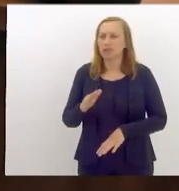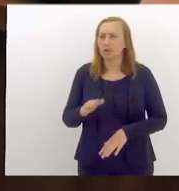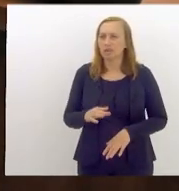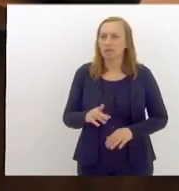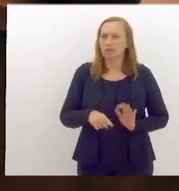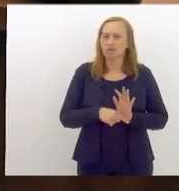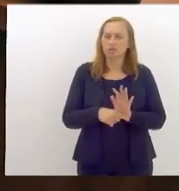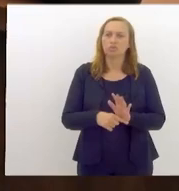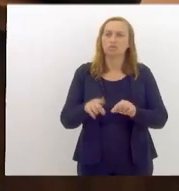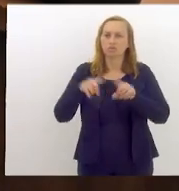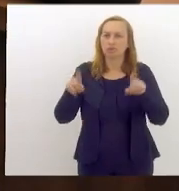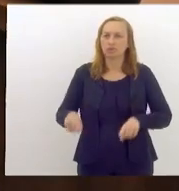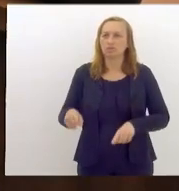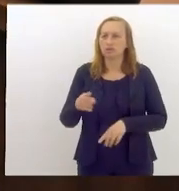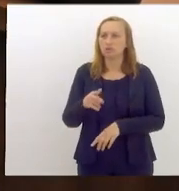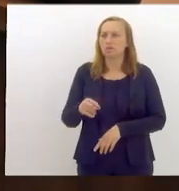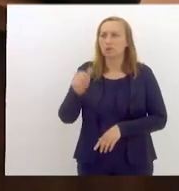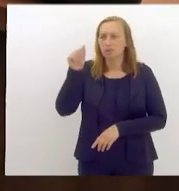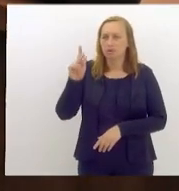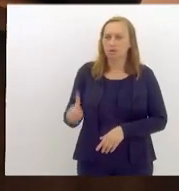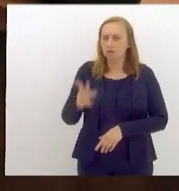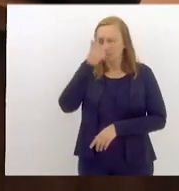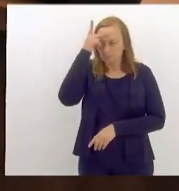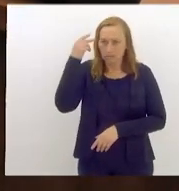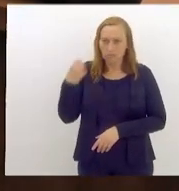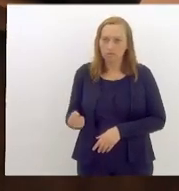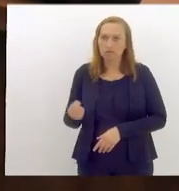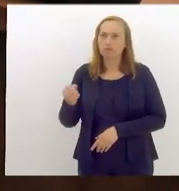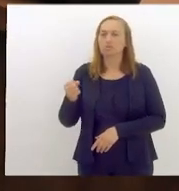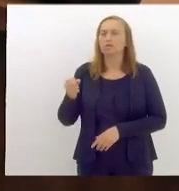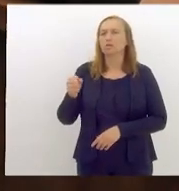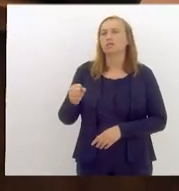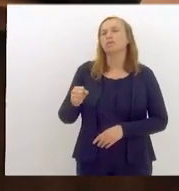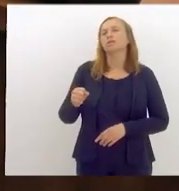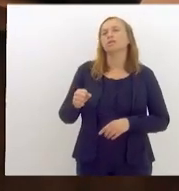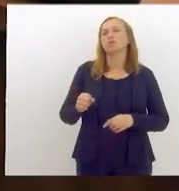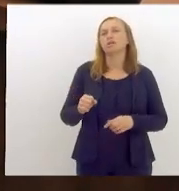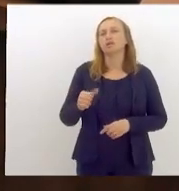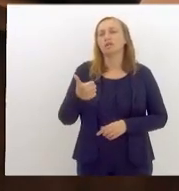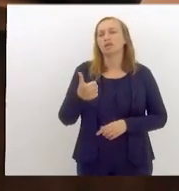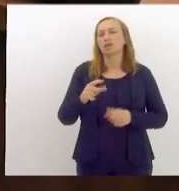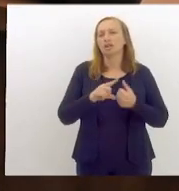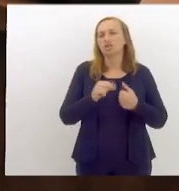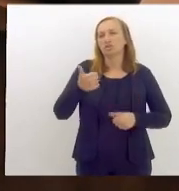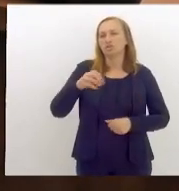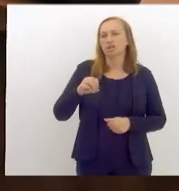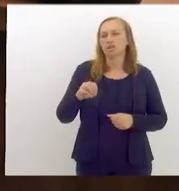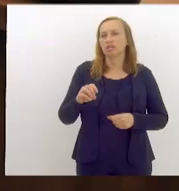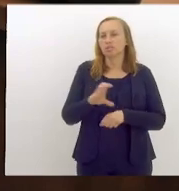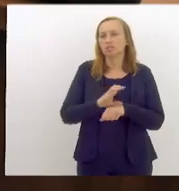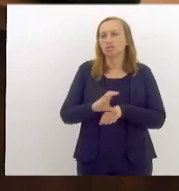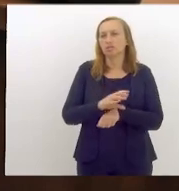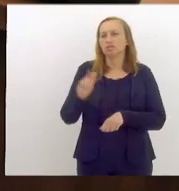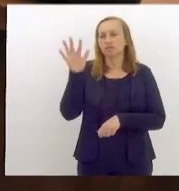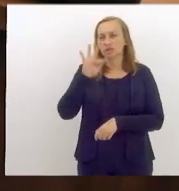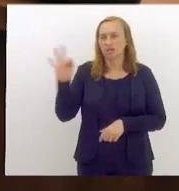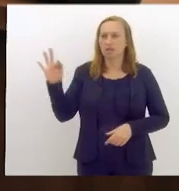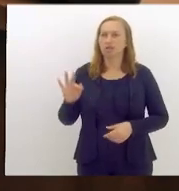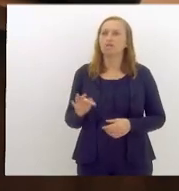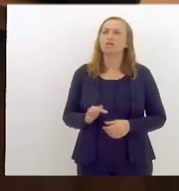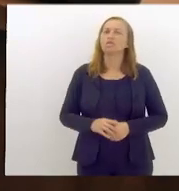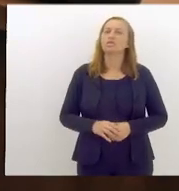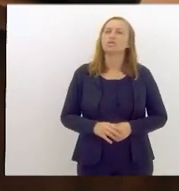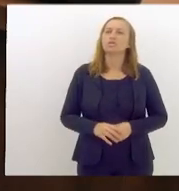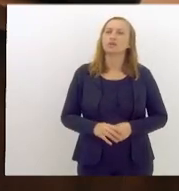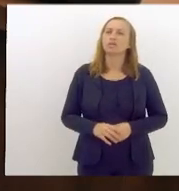idênticos dos Servidores ativos nativos pensionistas de acordo com o dispositivo 37 10 da Constituição Federal a recomposição